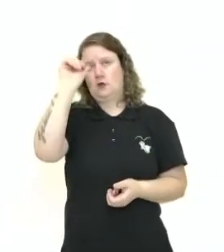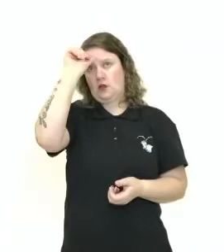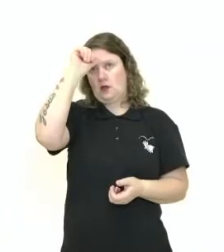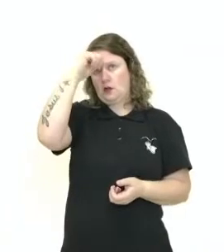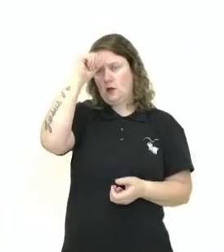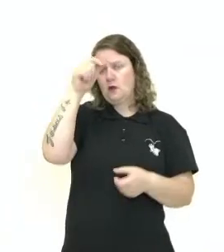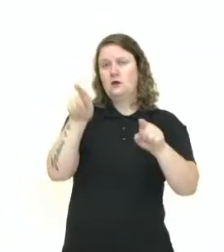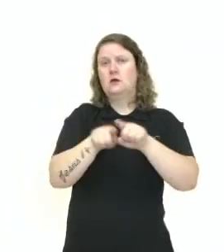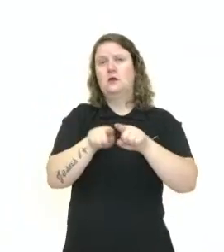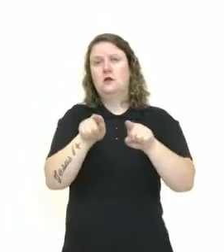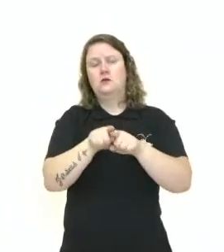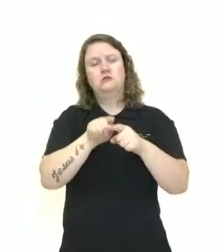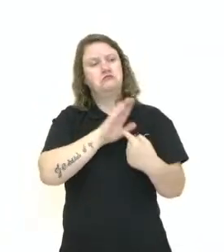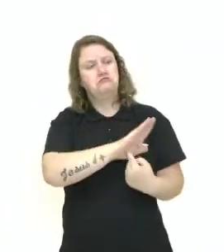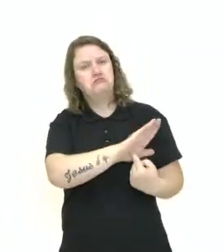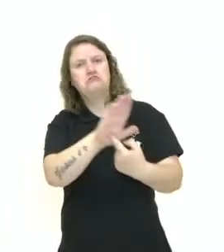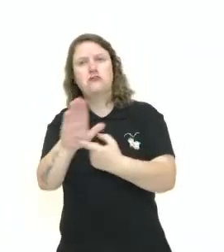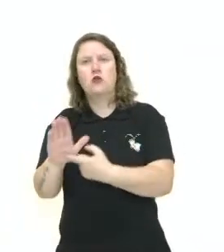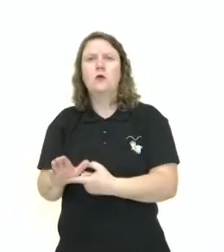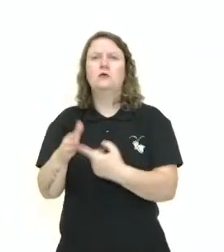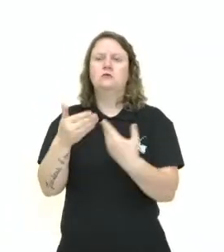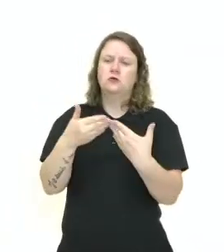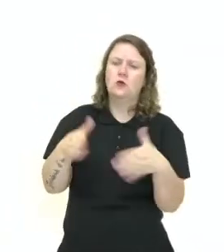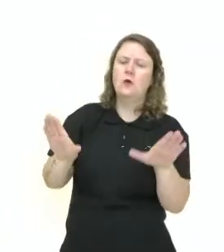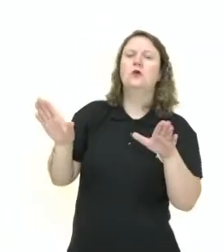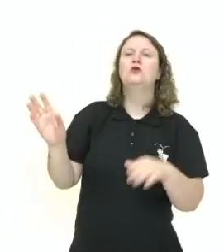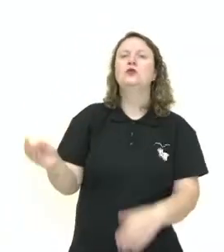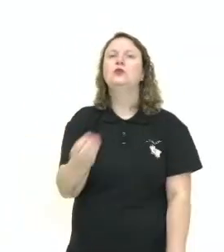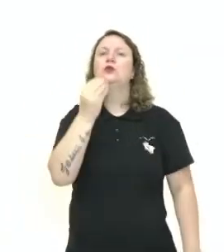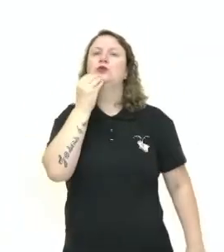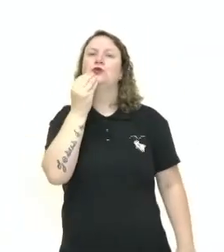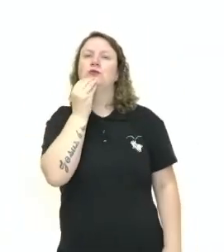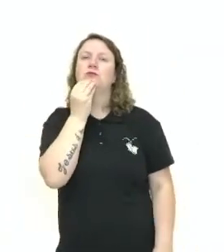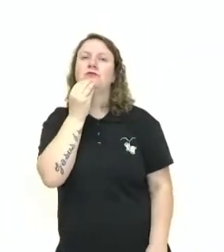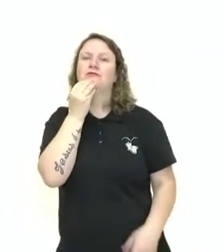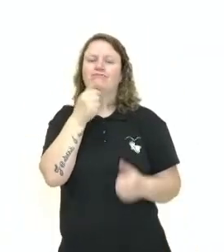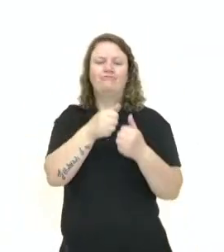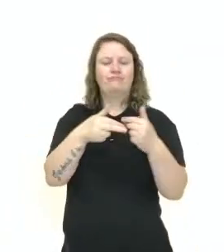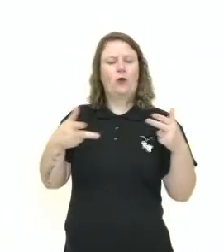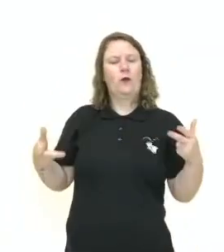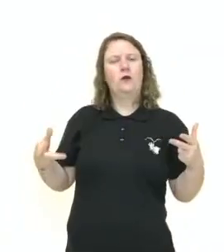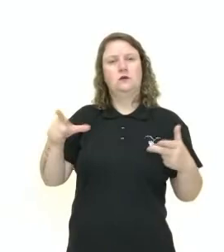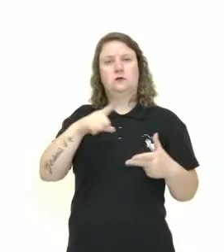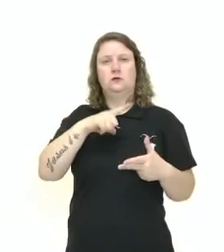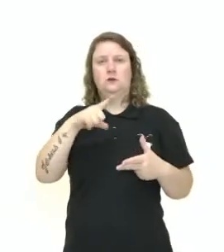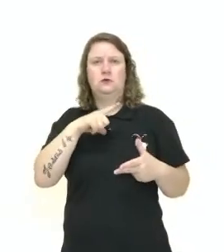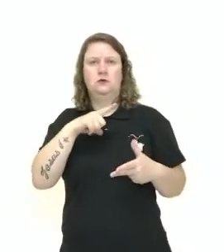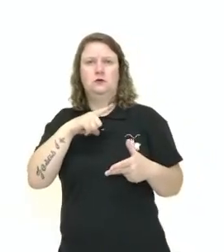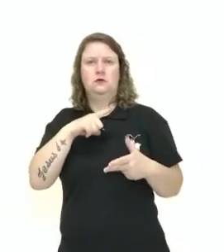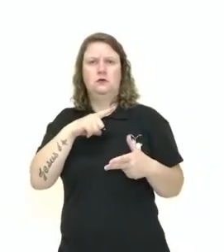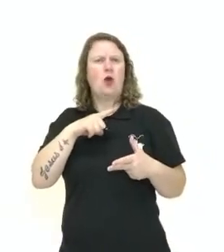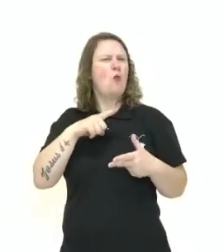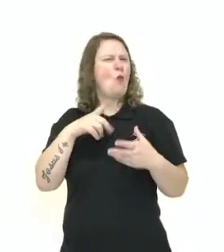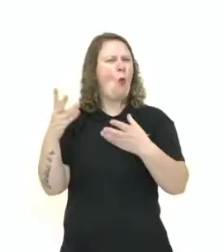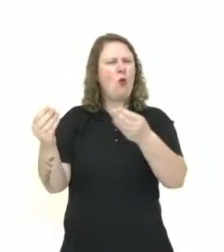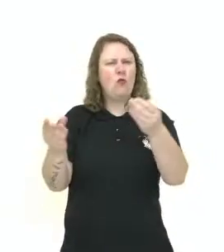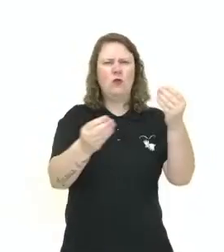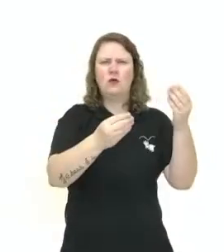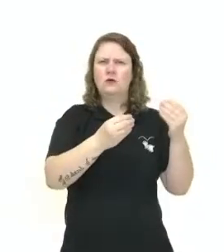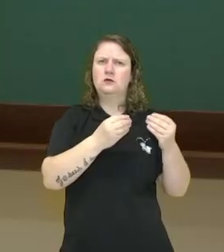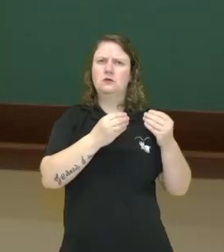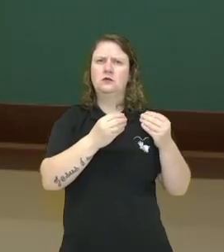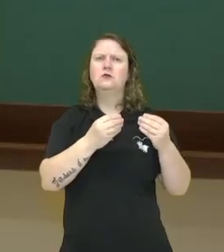combinação perfeita de abertura, oportunidades e opções. Ela tem muito a oferecer à comunidade global. Então, toda